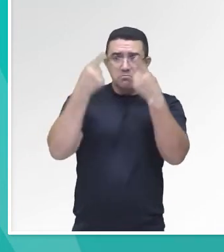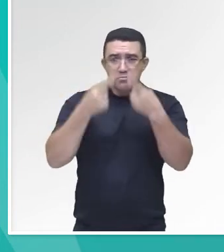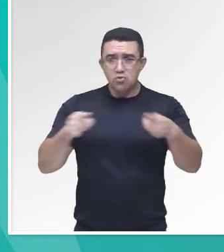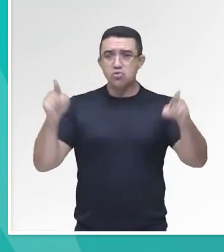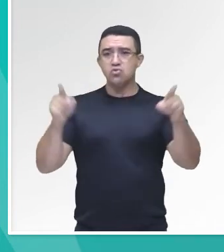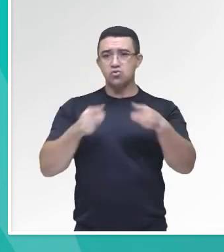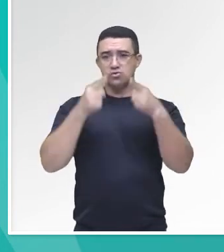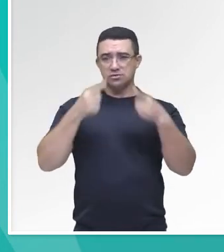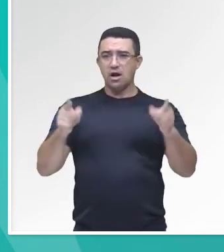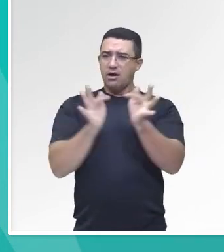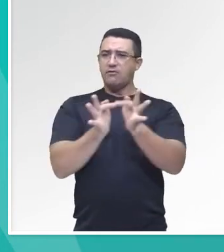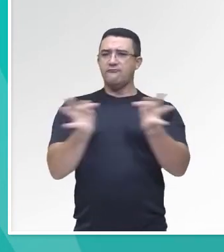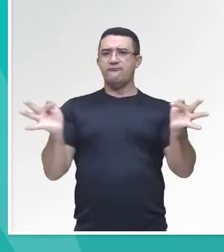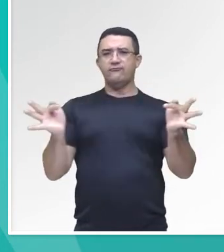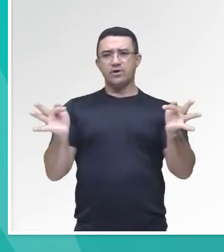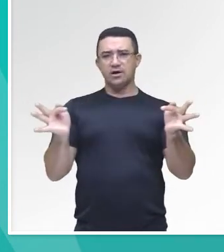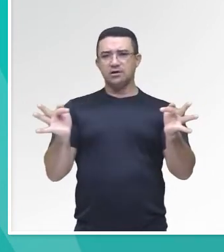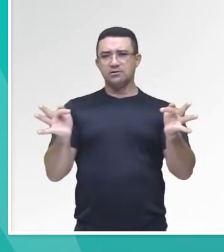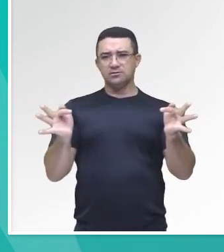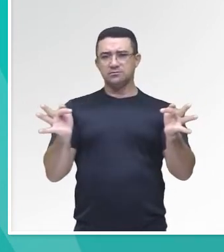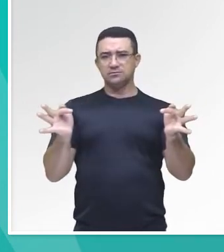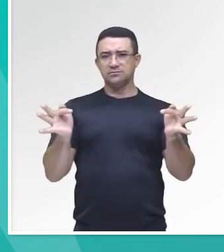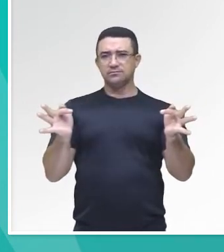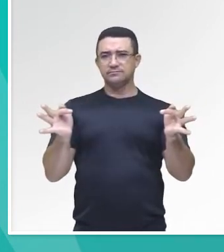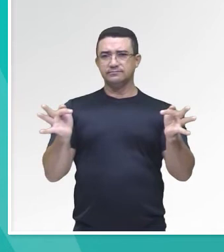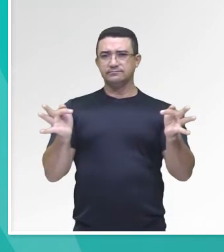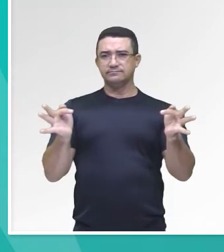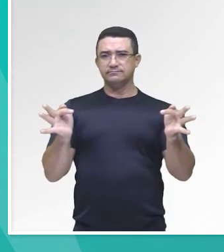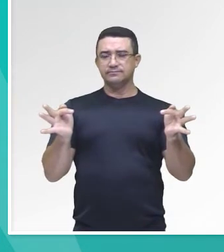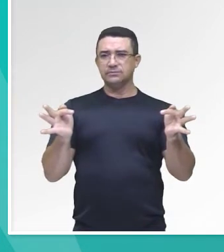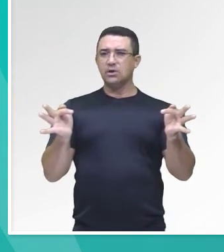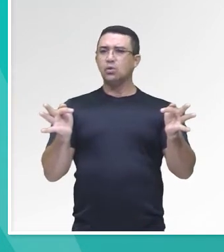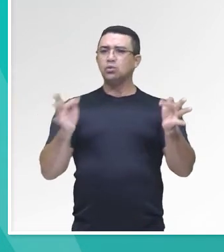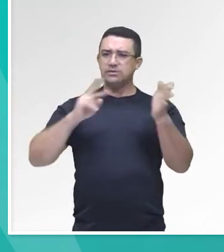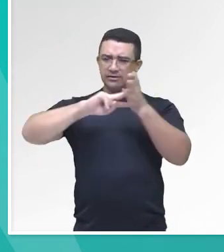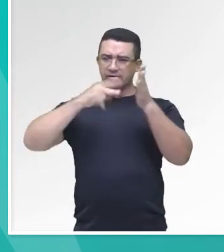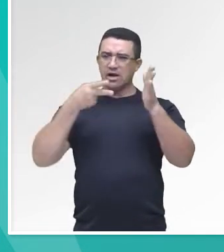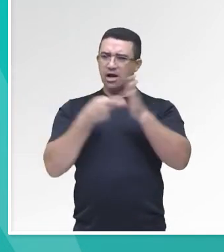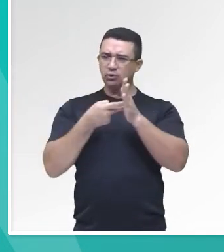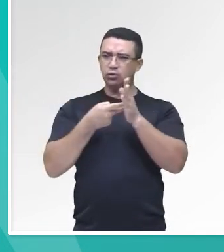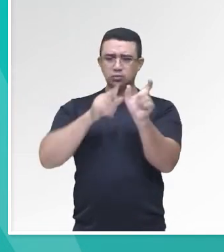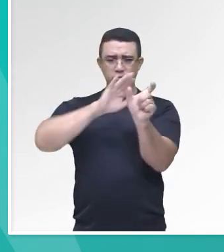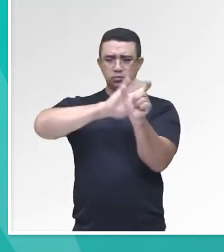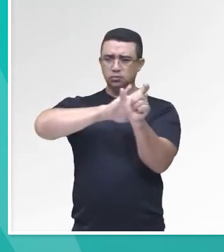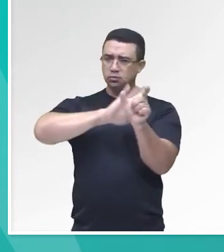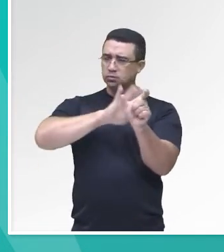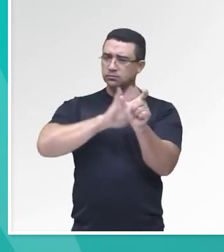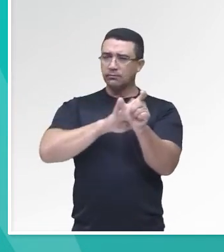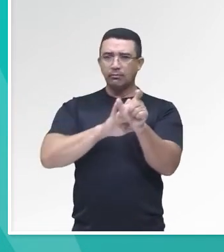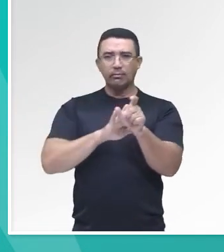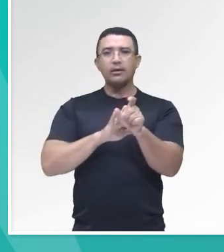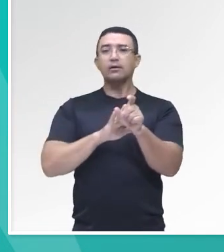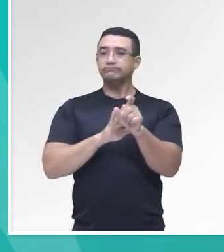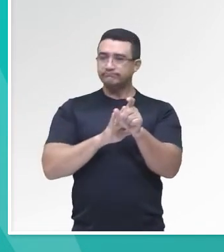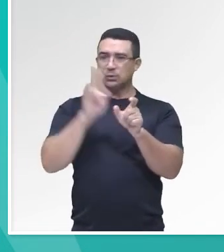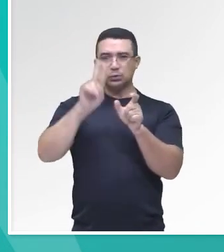Em frases. Então, esse sentido conotativo, ele é muito utilizado em poesia, é um